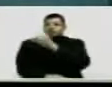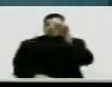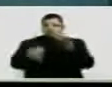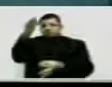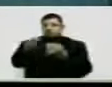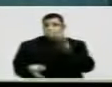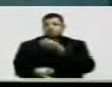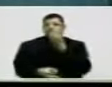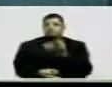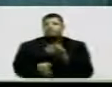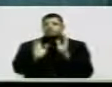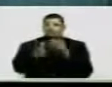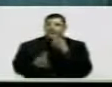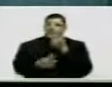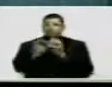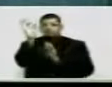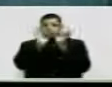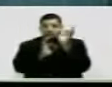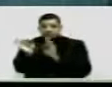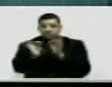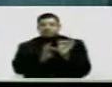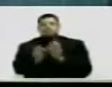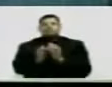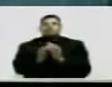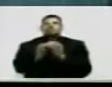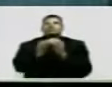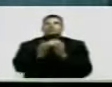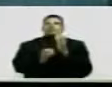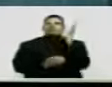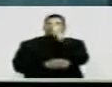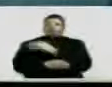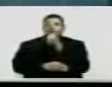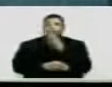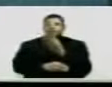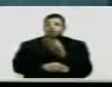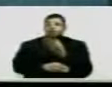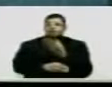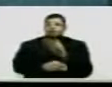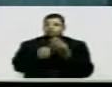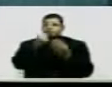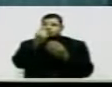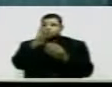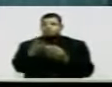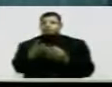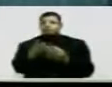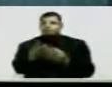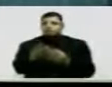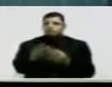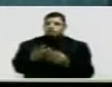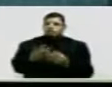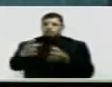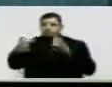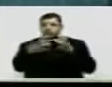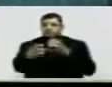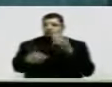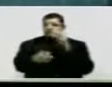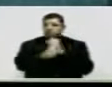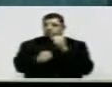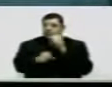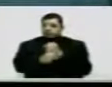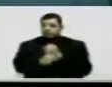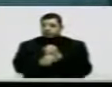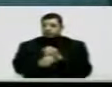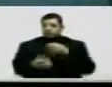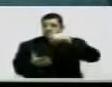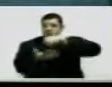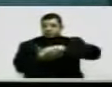Justiça, que já disse que o projeto é constitucional. O julgamento quanto ao impacto